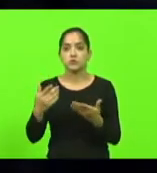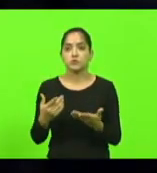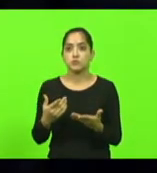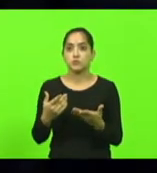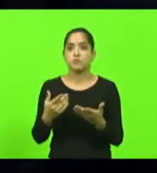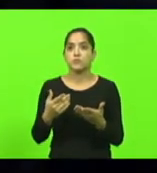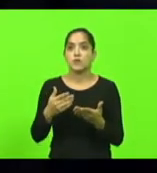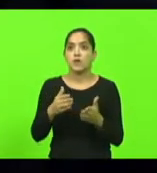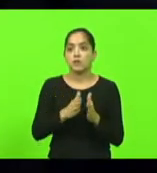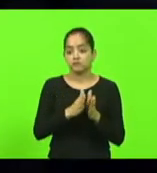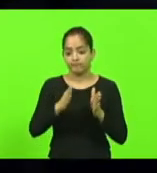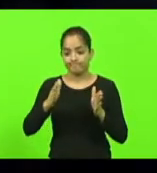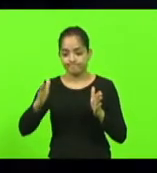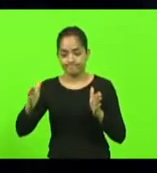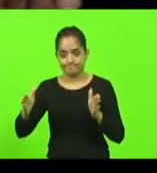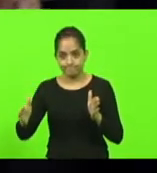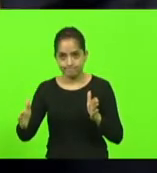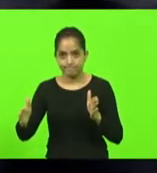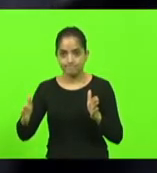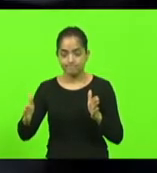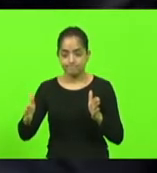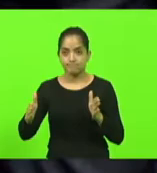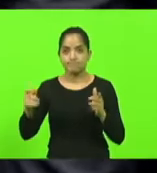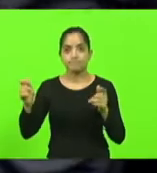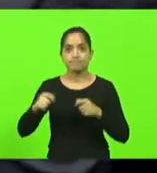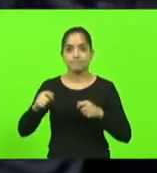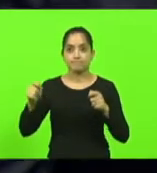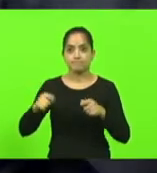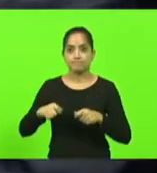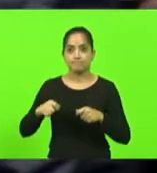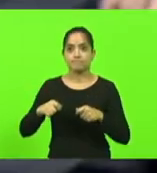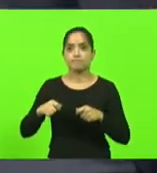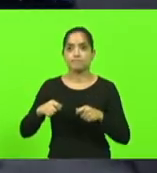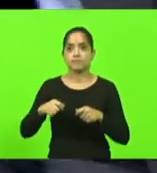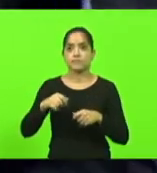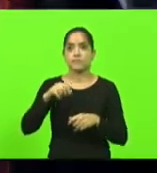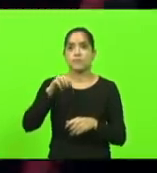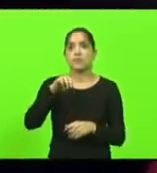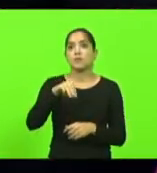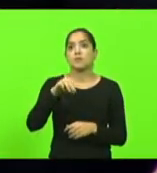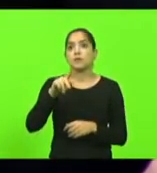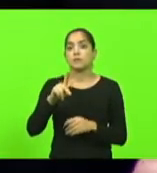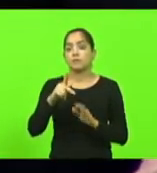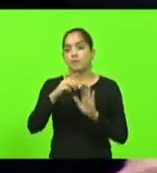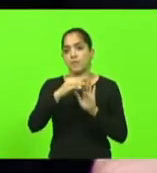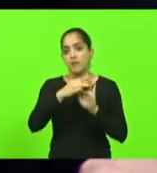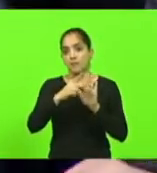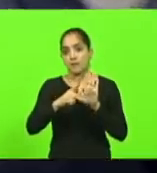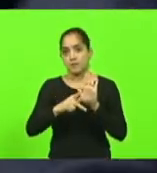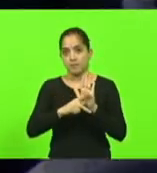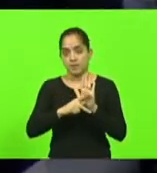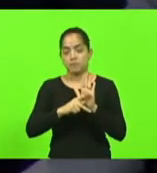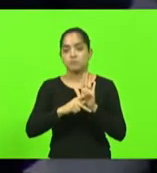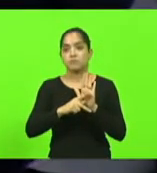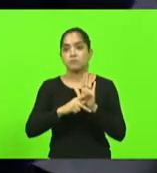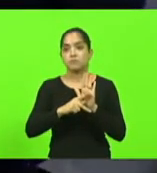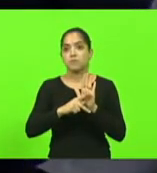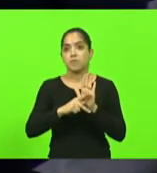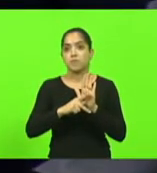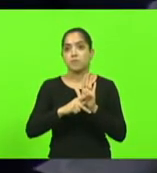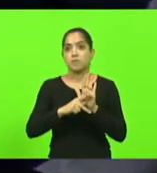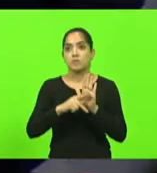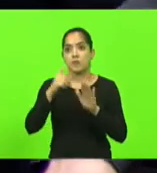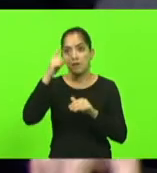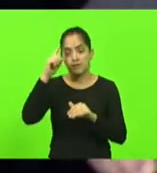de prorrogação já em vigor e com efeitos práticos desde a edição da MP, hora relatada, poderá ir até